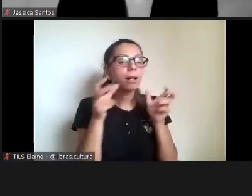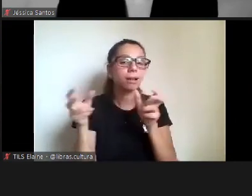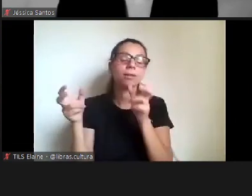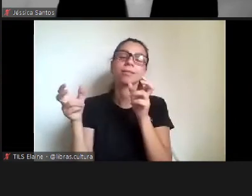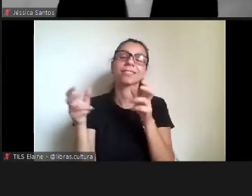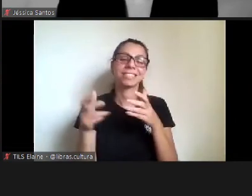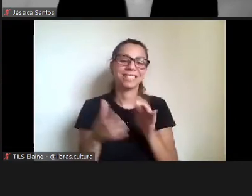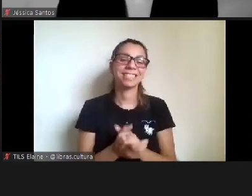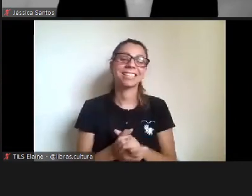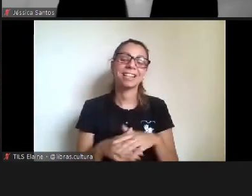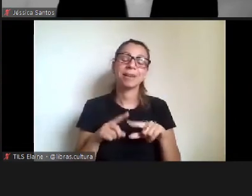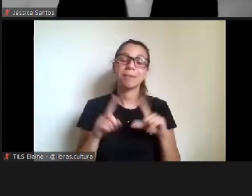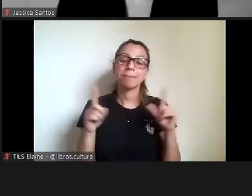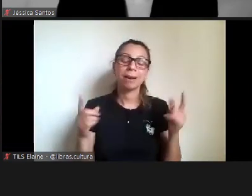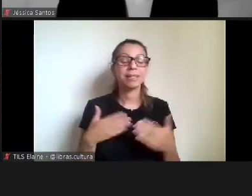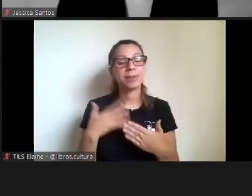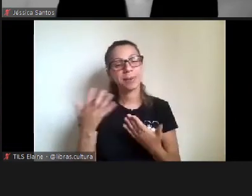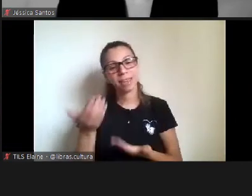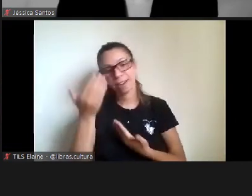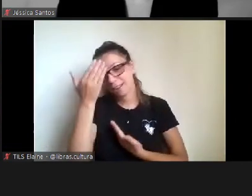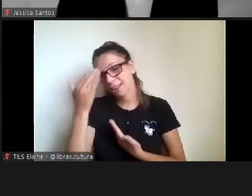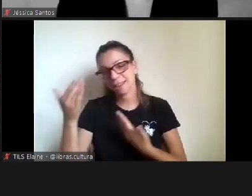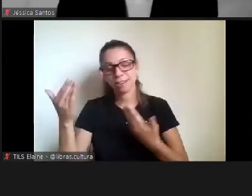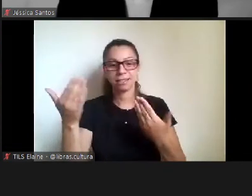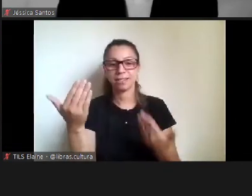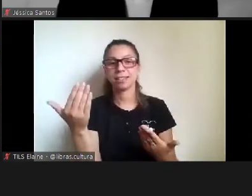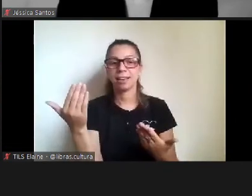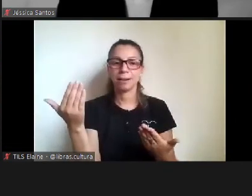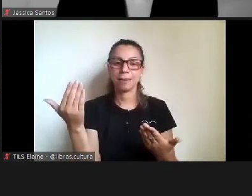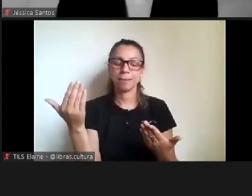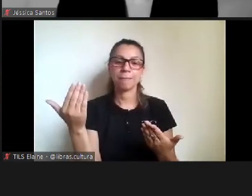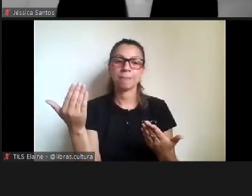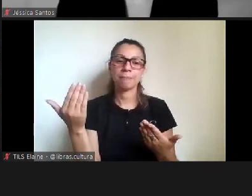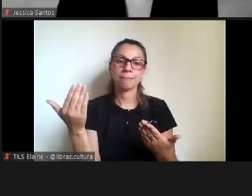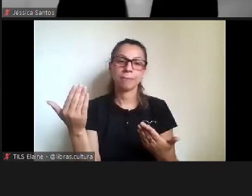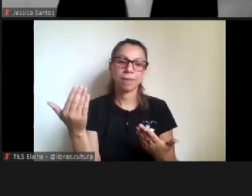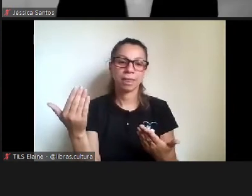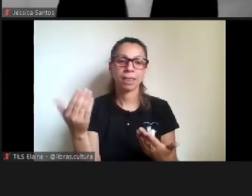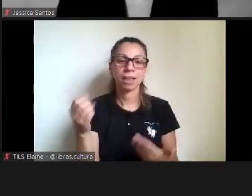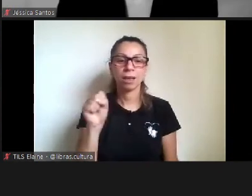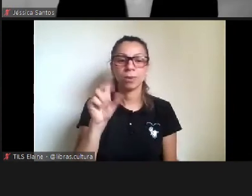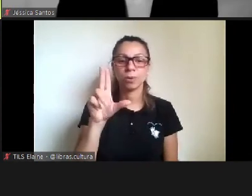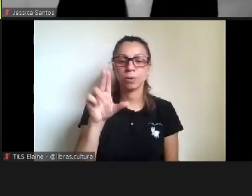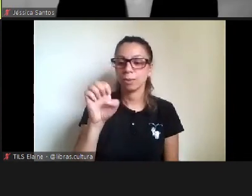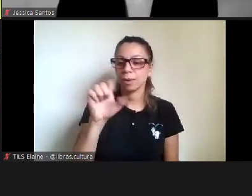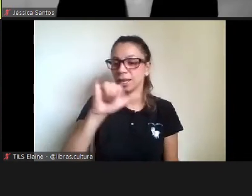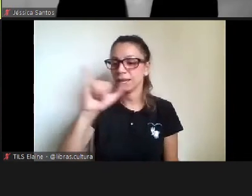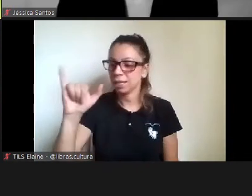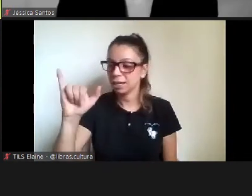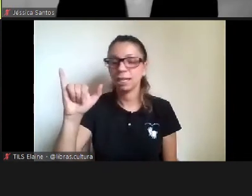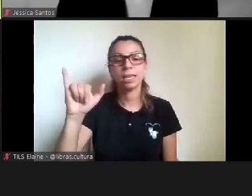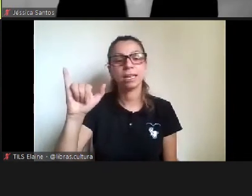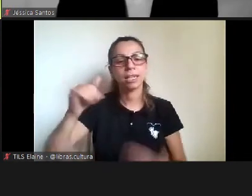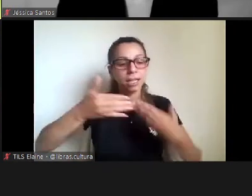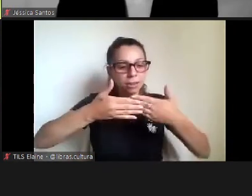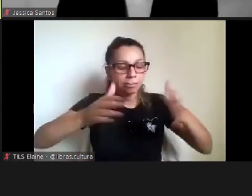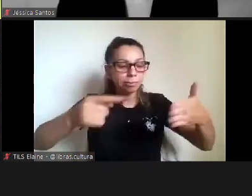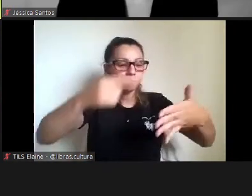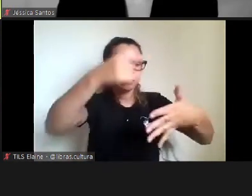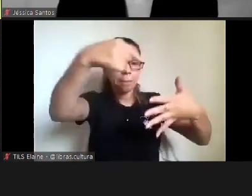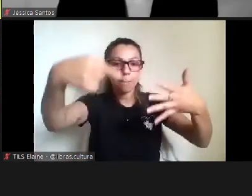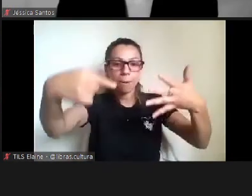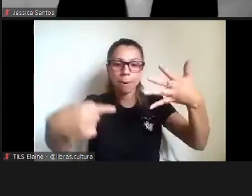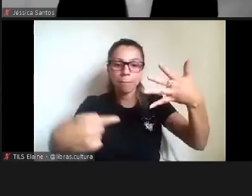também. Mas só agradecer, assim, dizer que eu acho que Sueli vem e abre, né? Uma porção de dimensões